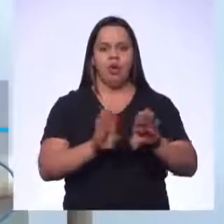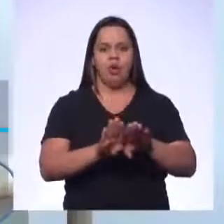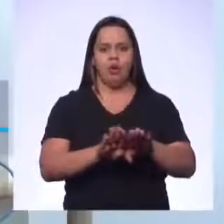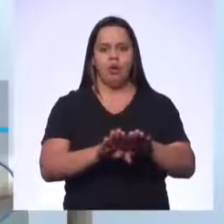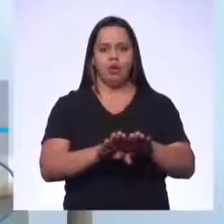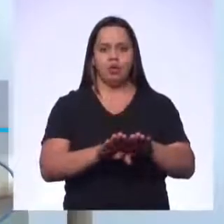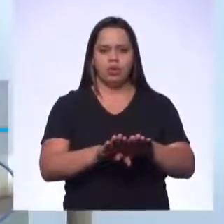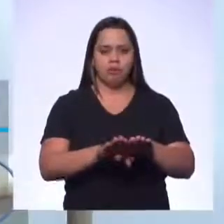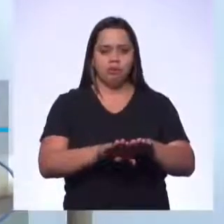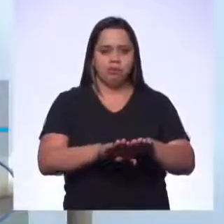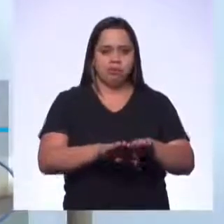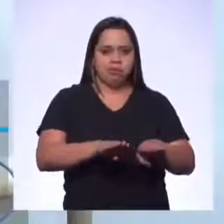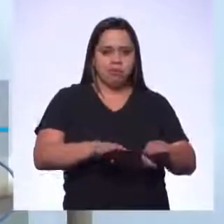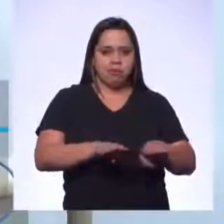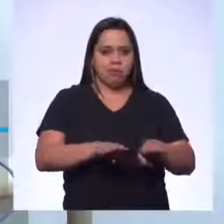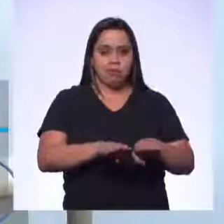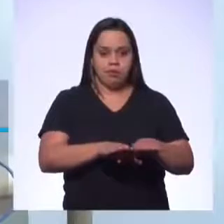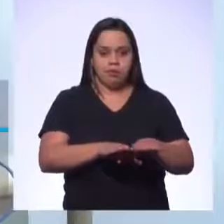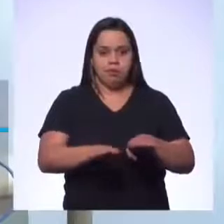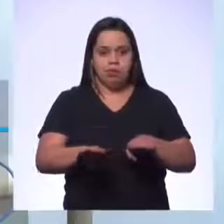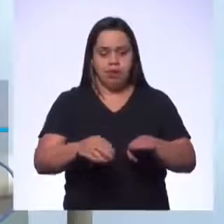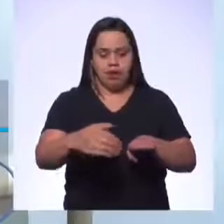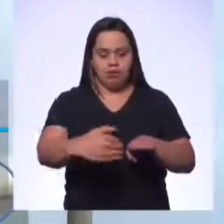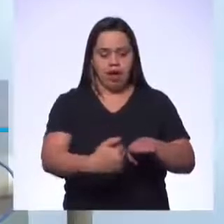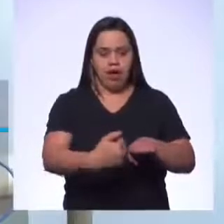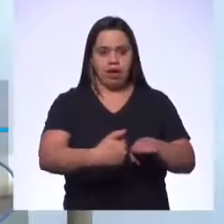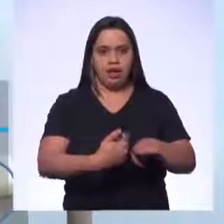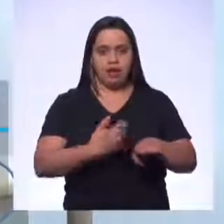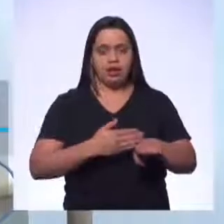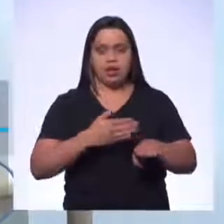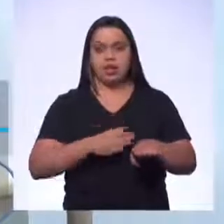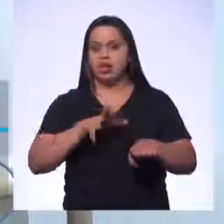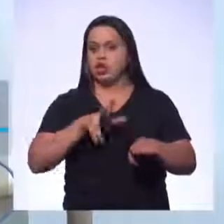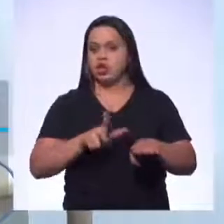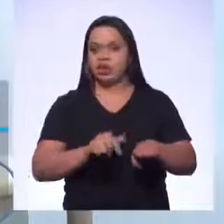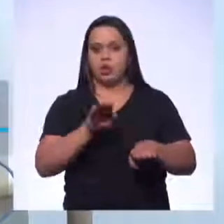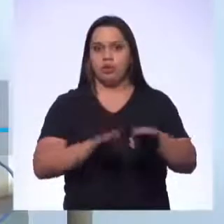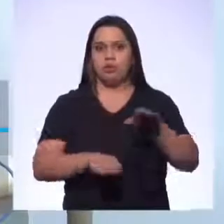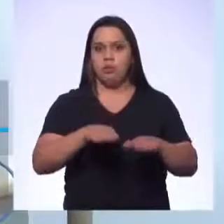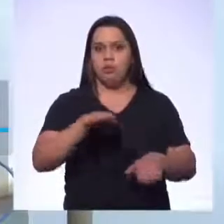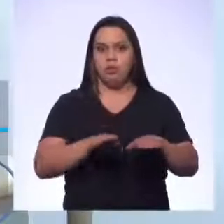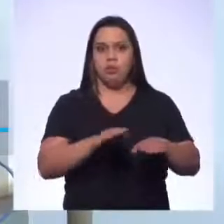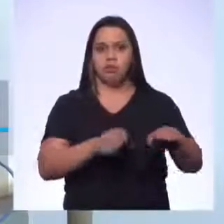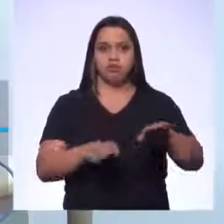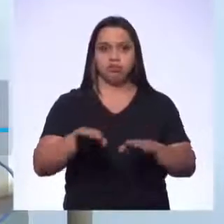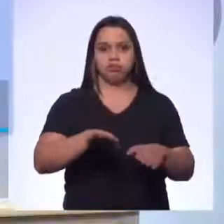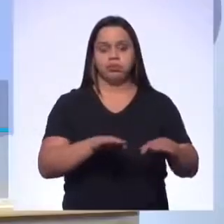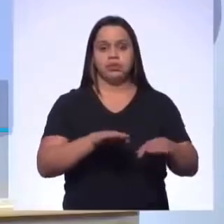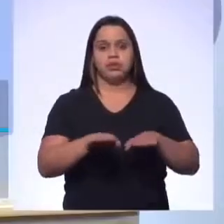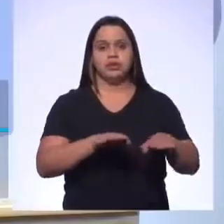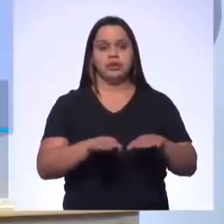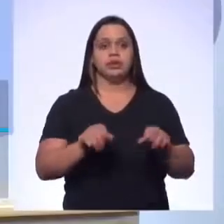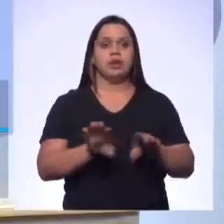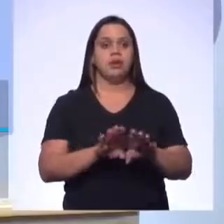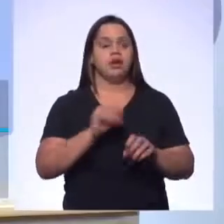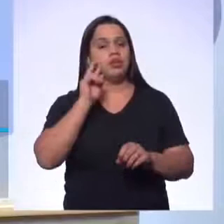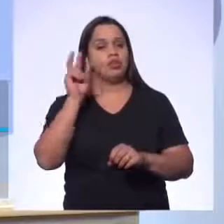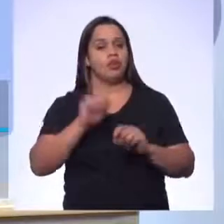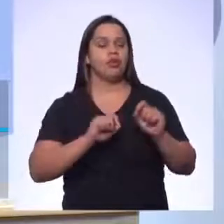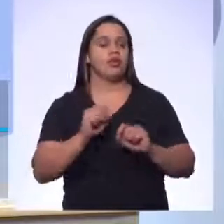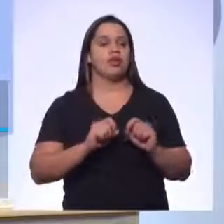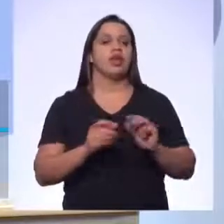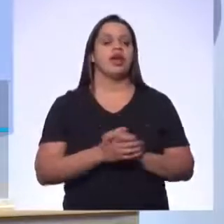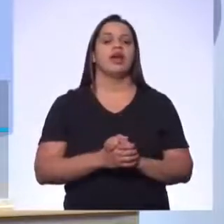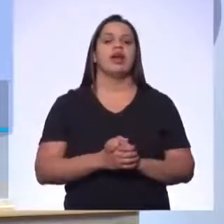né, fissuras, ela vai se adentrando e aí vai formando o movimento das placas. É isso que acontece. Então é uma reverberação do hipocentro, né?